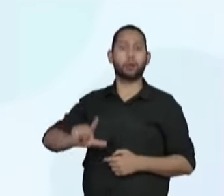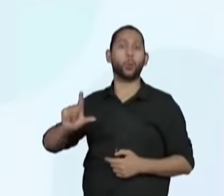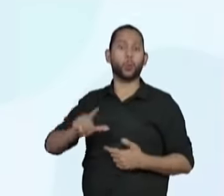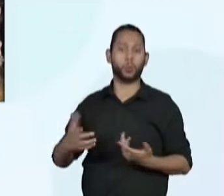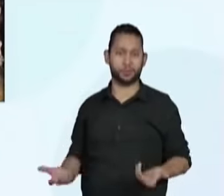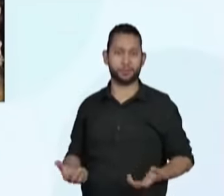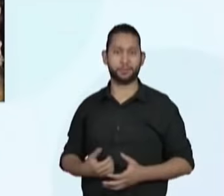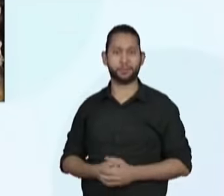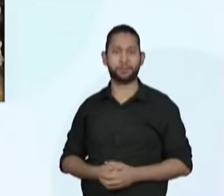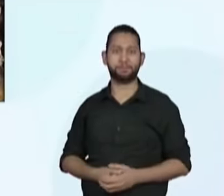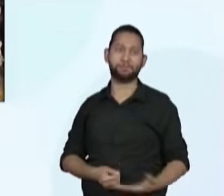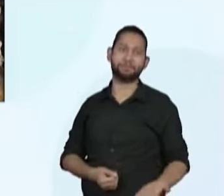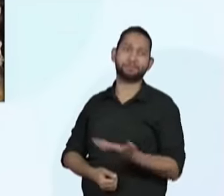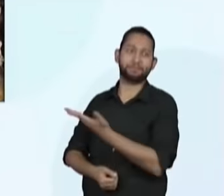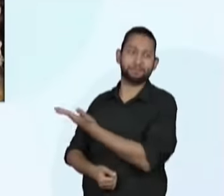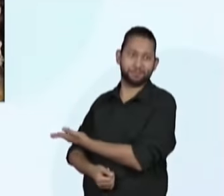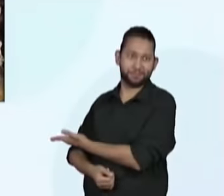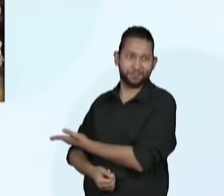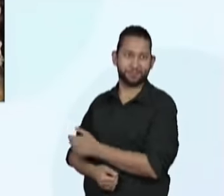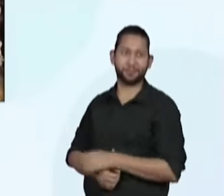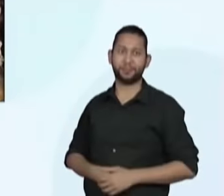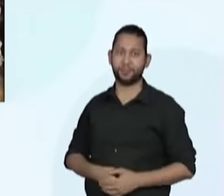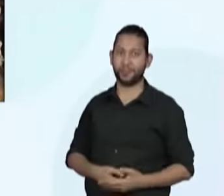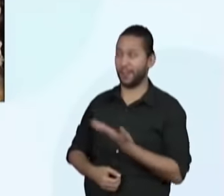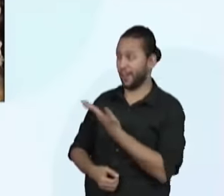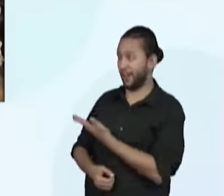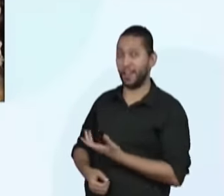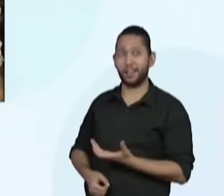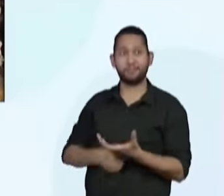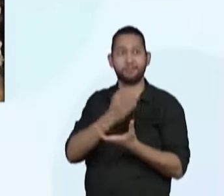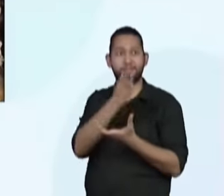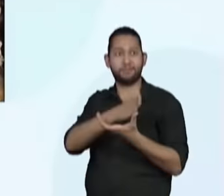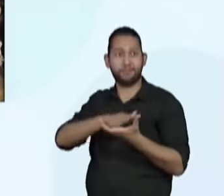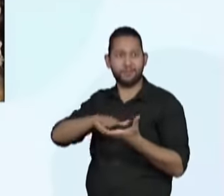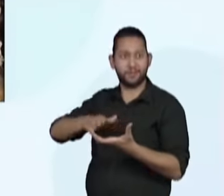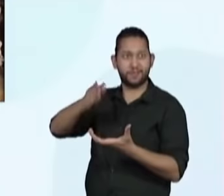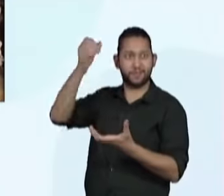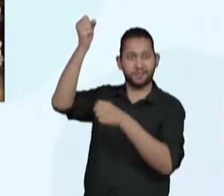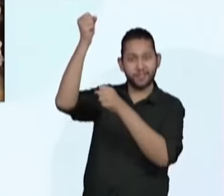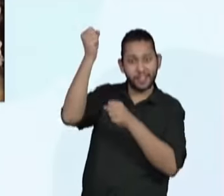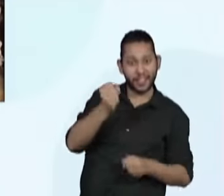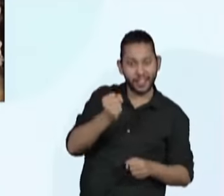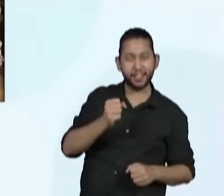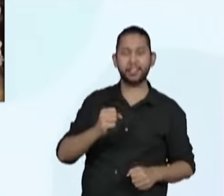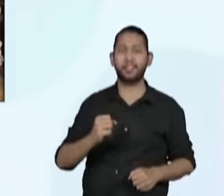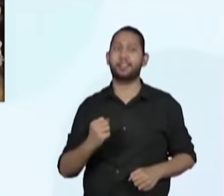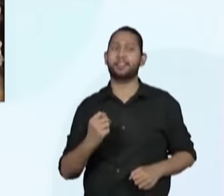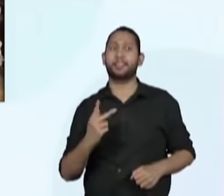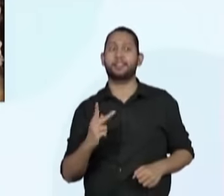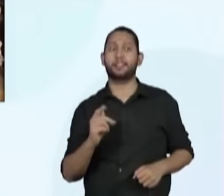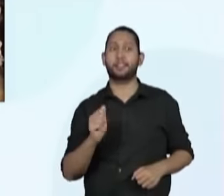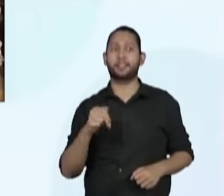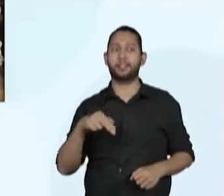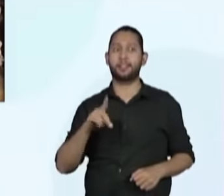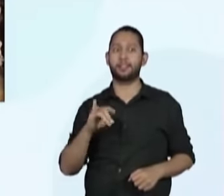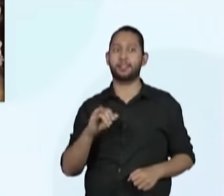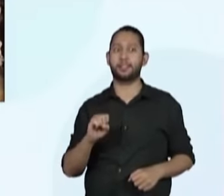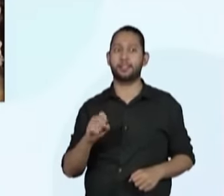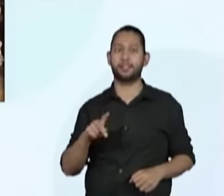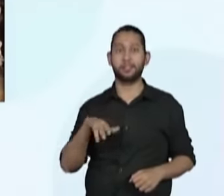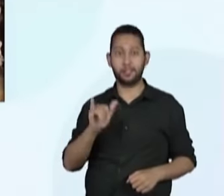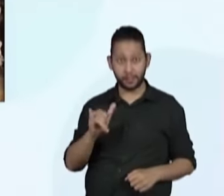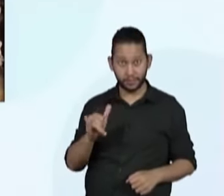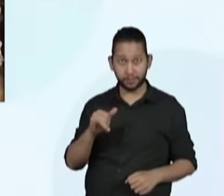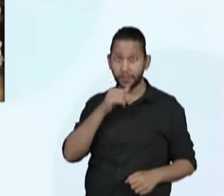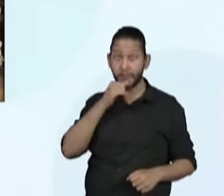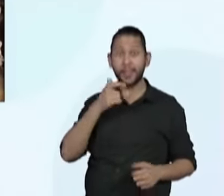bom? Então, a gente vai aparecer aí na tela para vocês algumas obras, né? Duas obras aí, uma de Kandinsky e outra de Picasso, para a gente